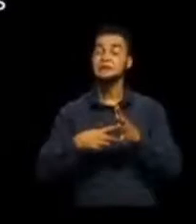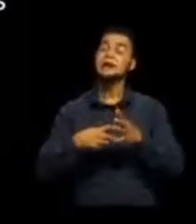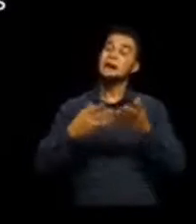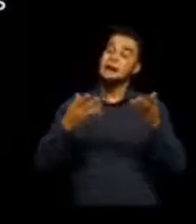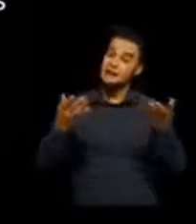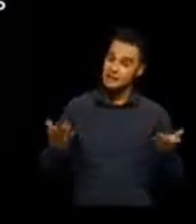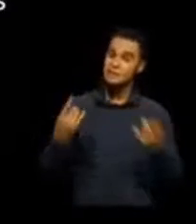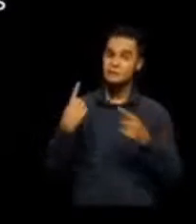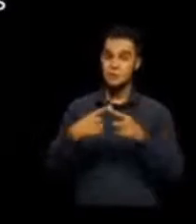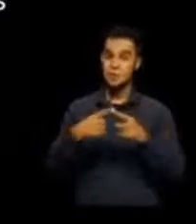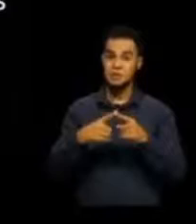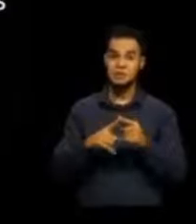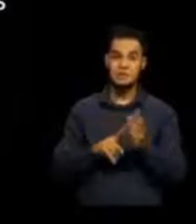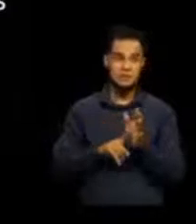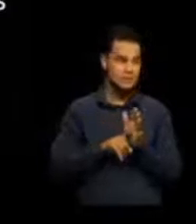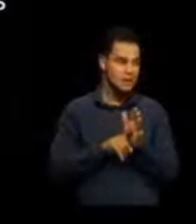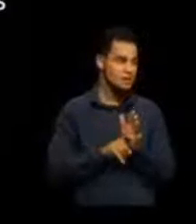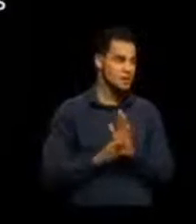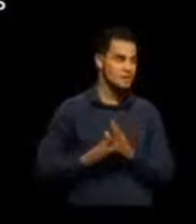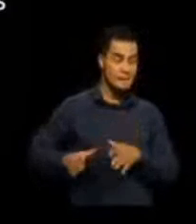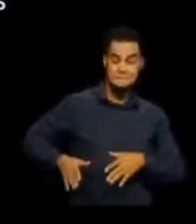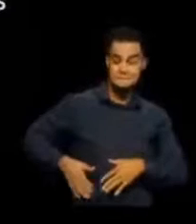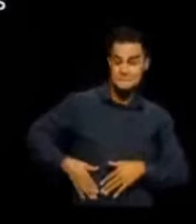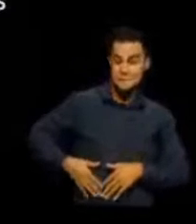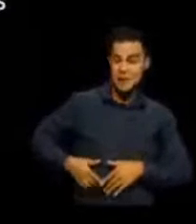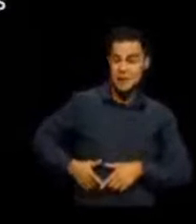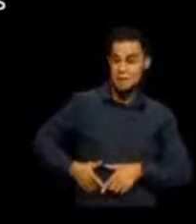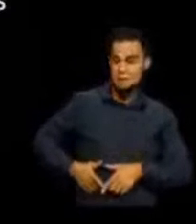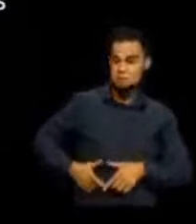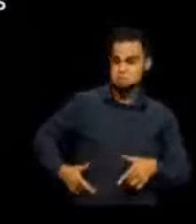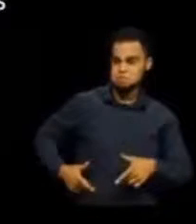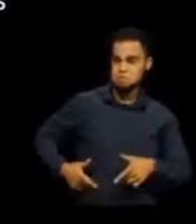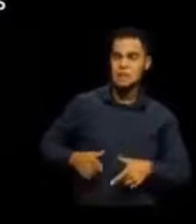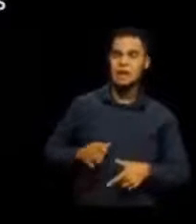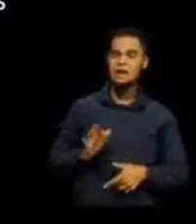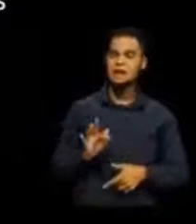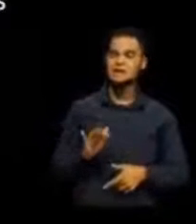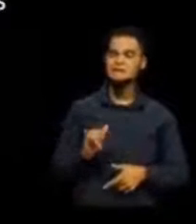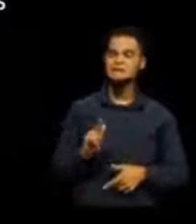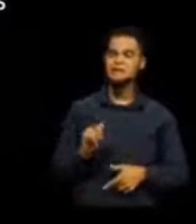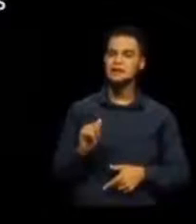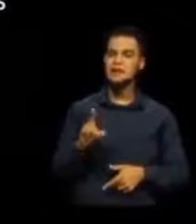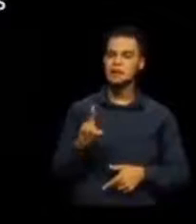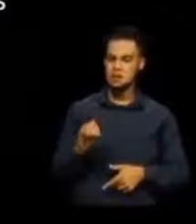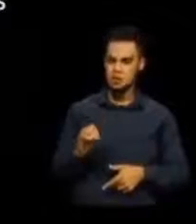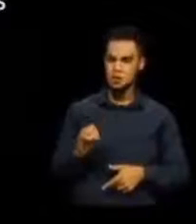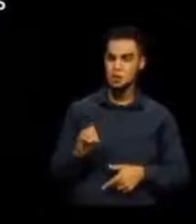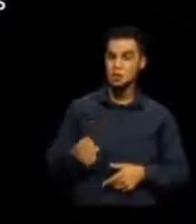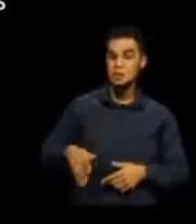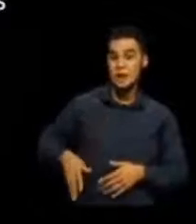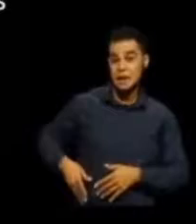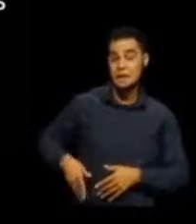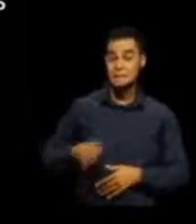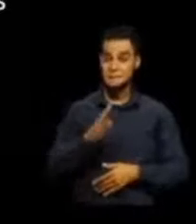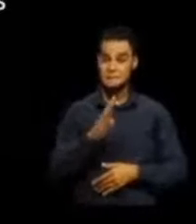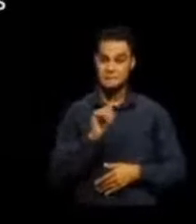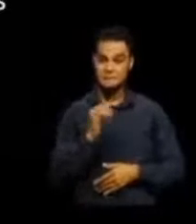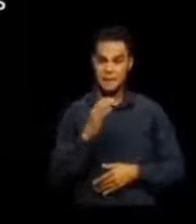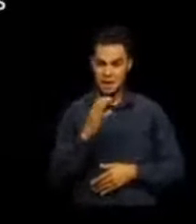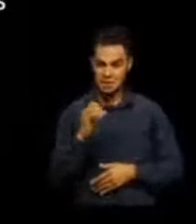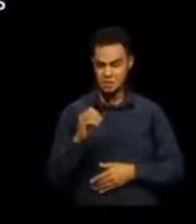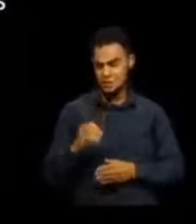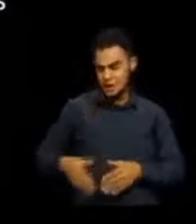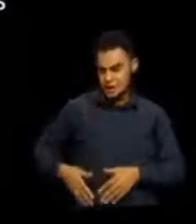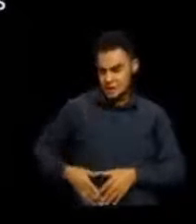então, vai ficar um aumento do fígado e do baço. E, consequentemente, a ascite, aquela barrigona,